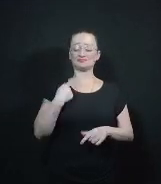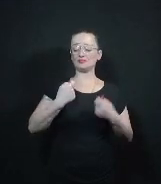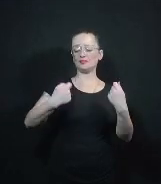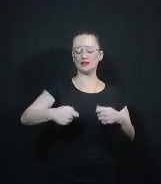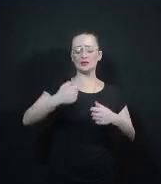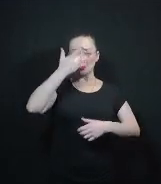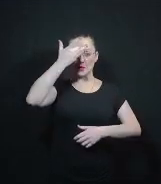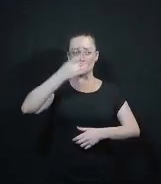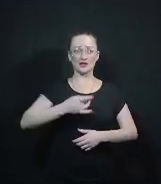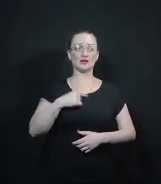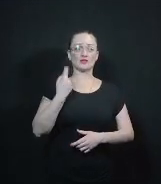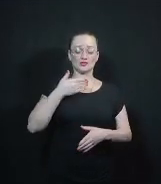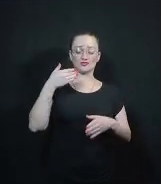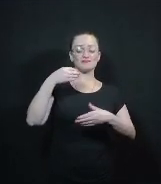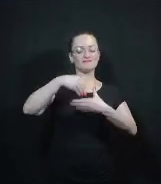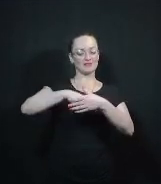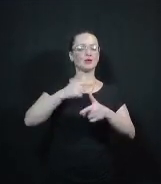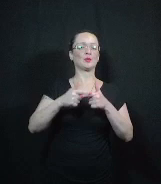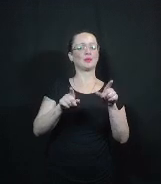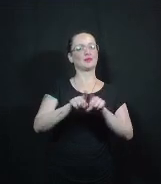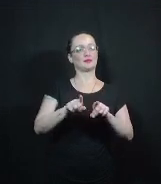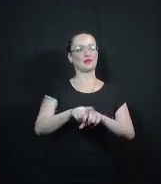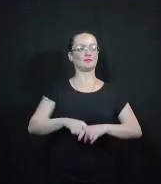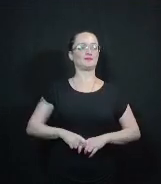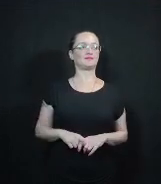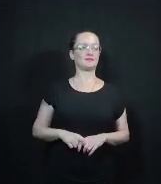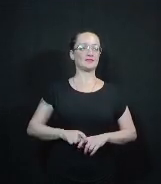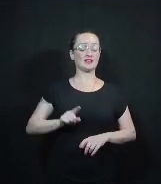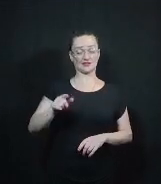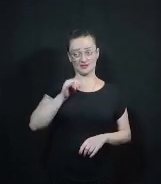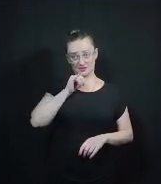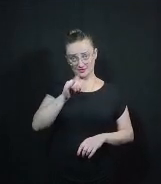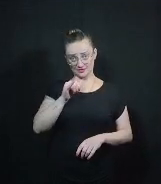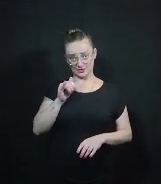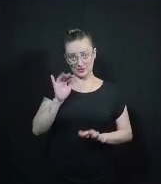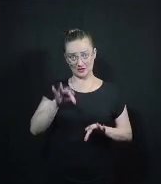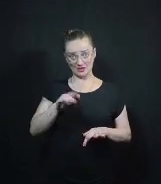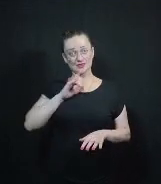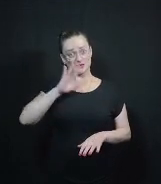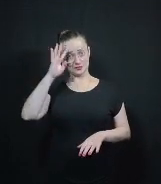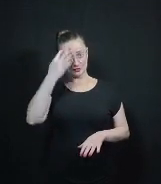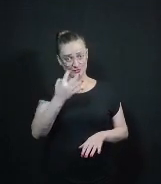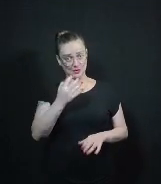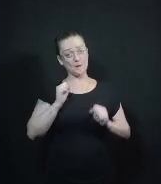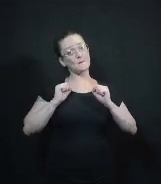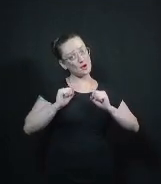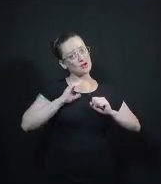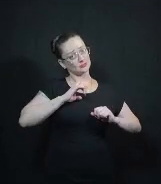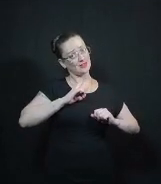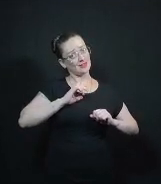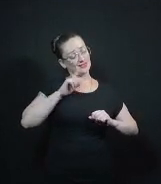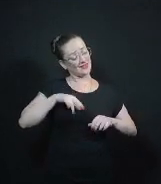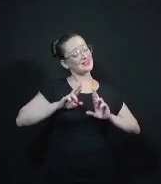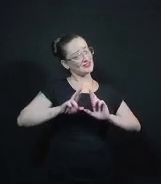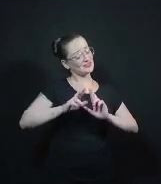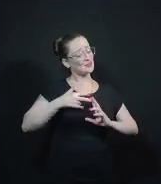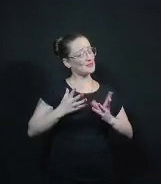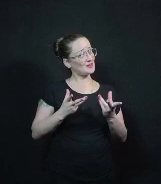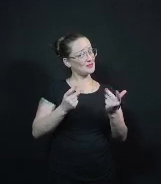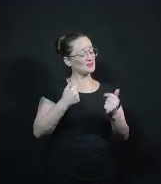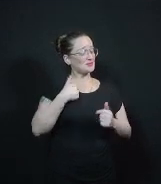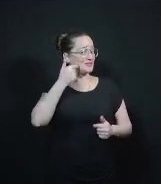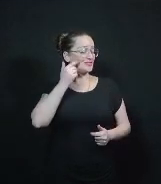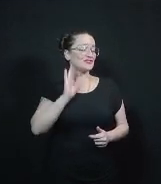a gente é parte do problema. Não, você terminou dizendo que tem solução ou pode ter, já é maravilhoso, já estava aqui pensando que a gente